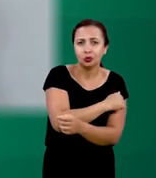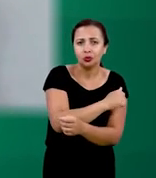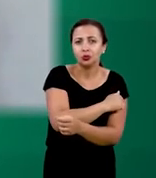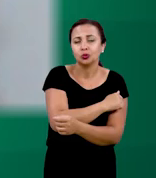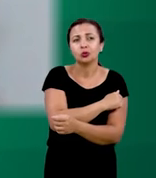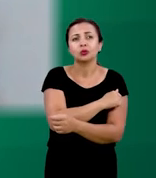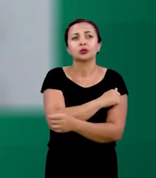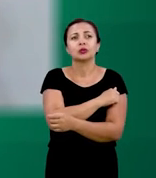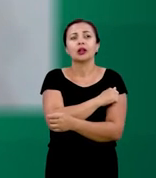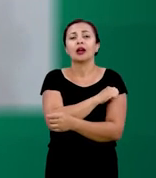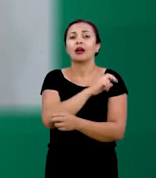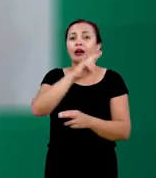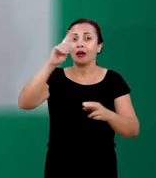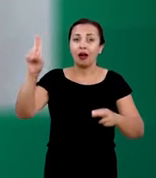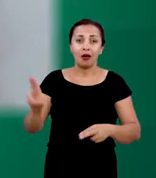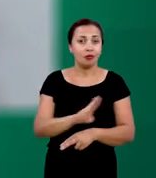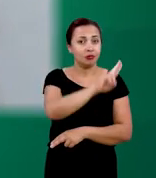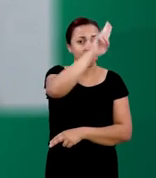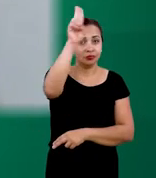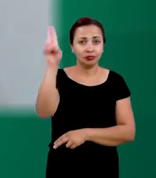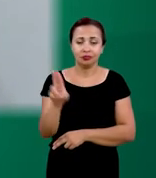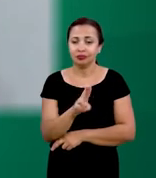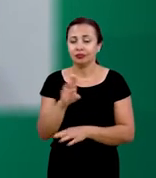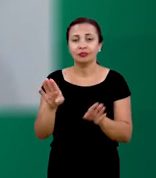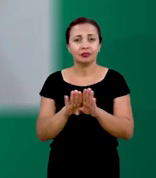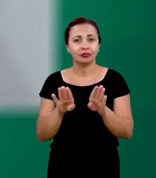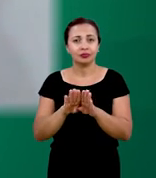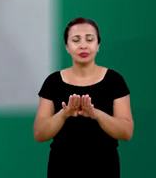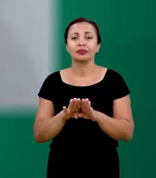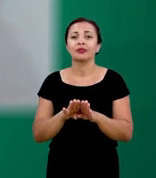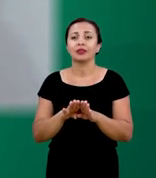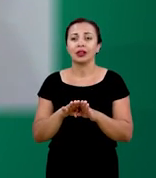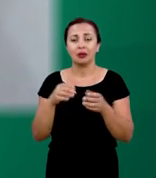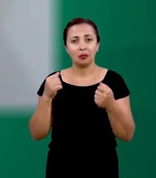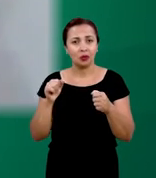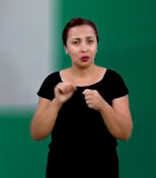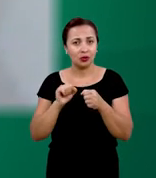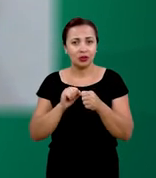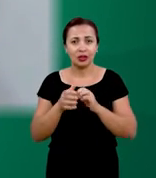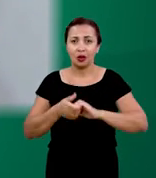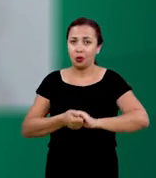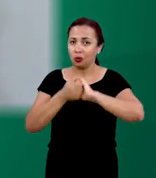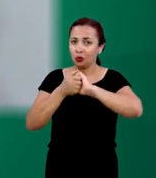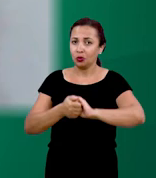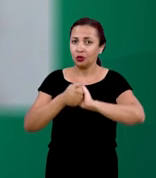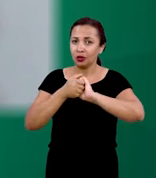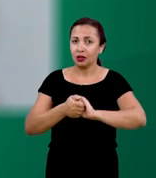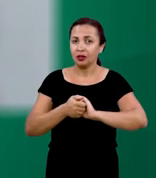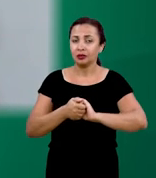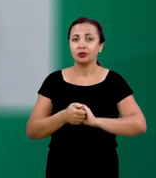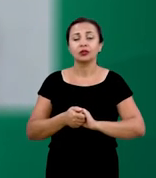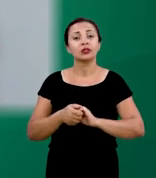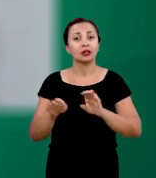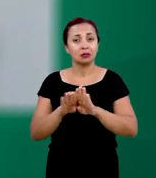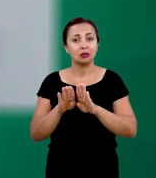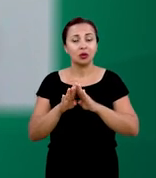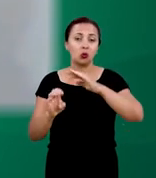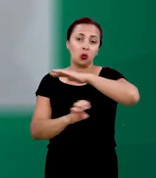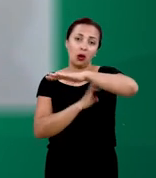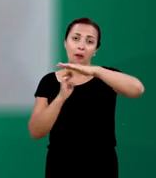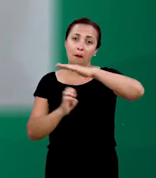estudantes, envolver a universidade, ela pode também ser feita em parceria com a iniciativa